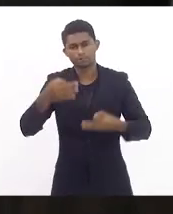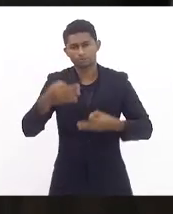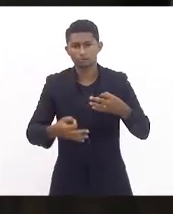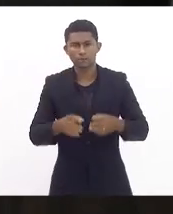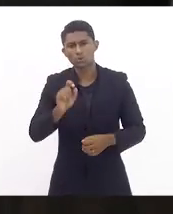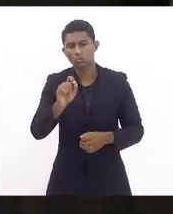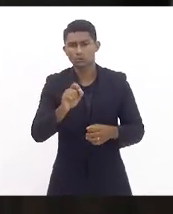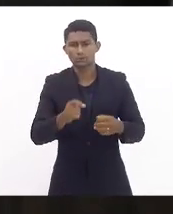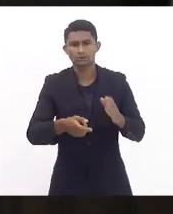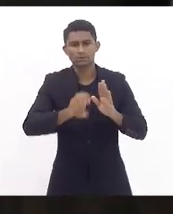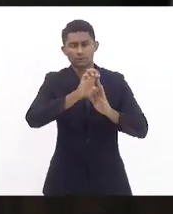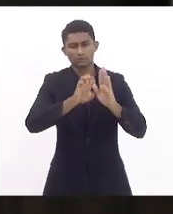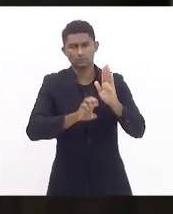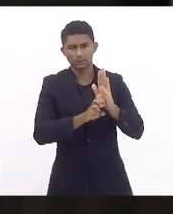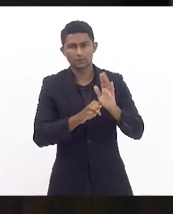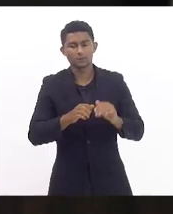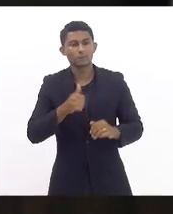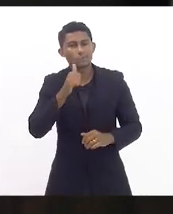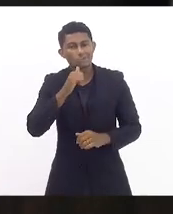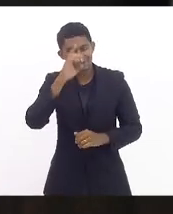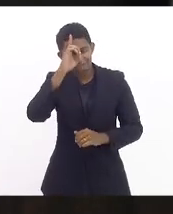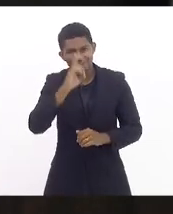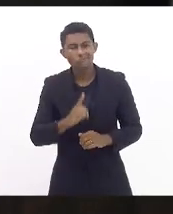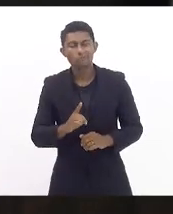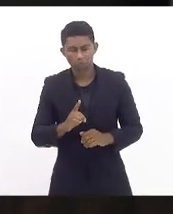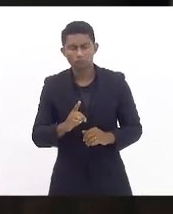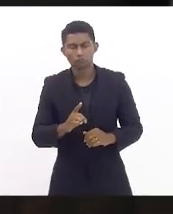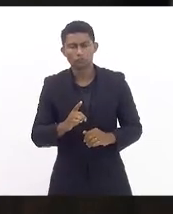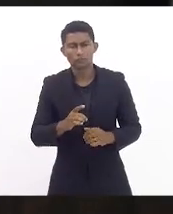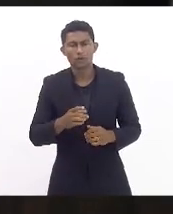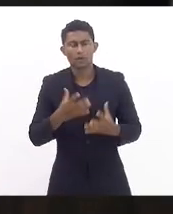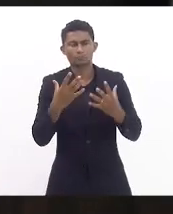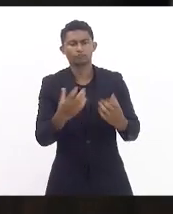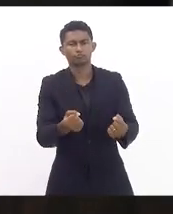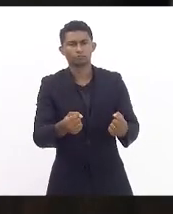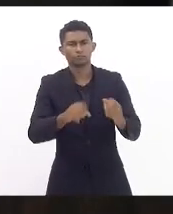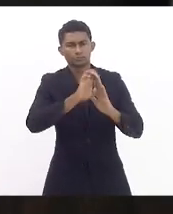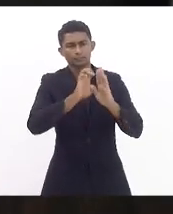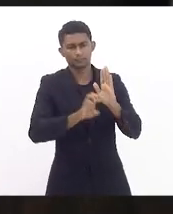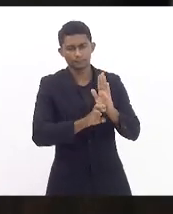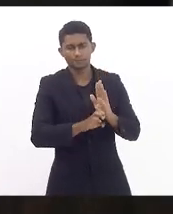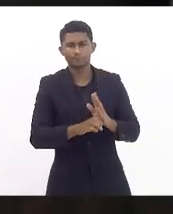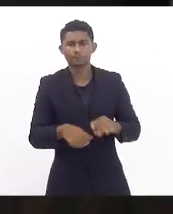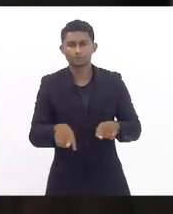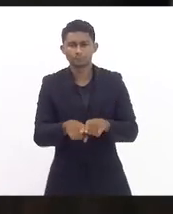Defesa do Direito da Mulher, favorável com emenda. Segurança Pública e Assuntos de Polícia,